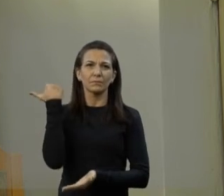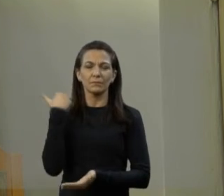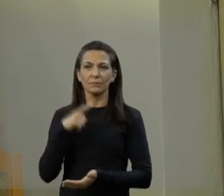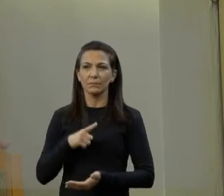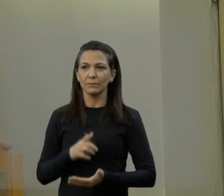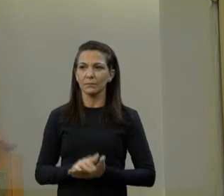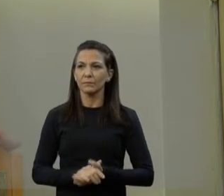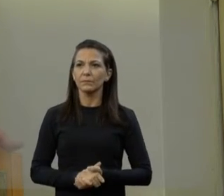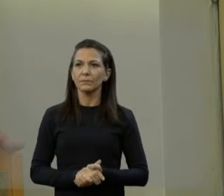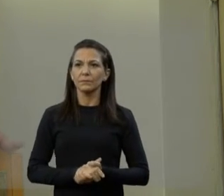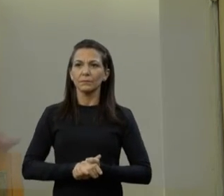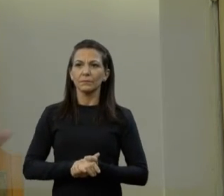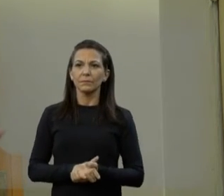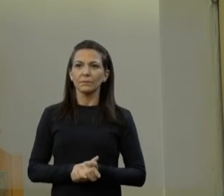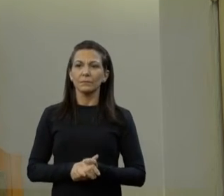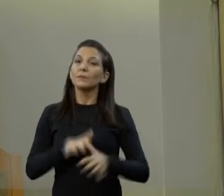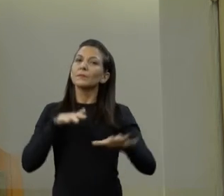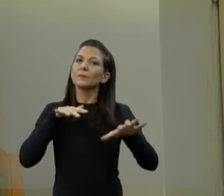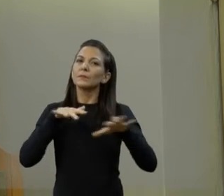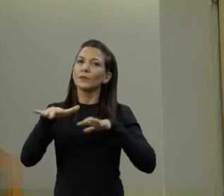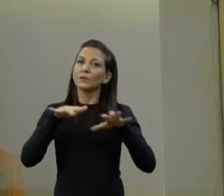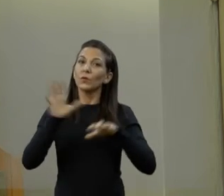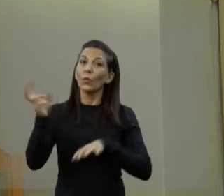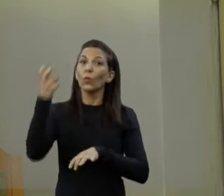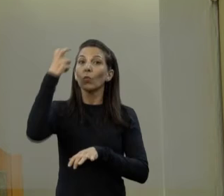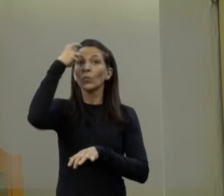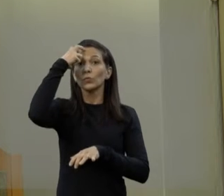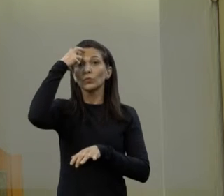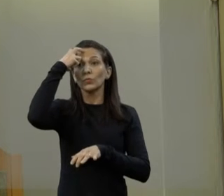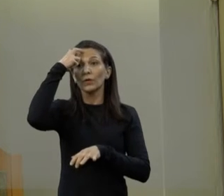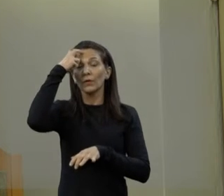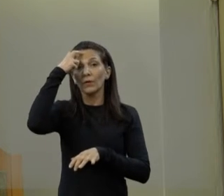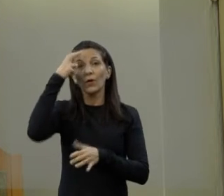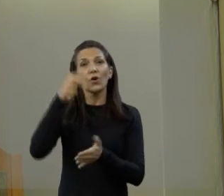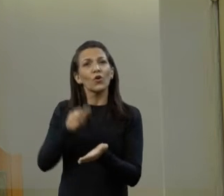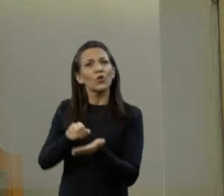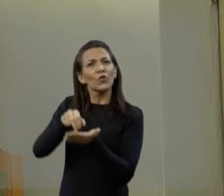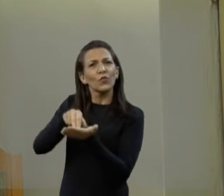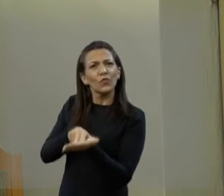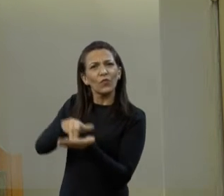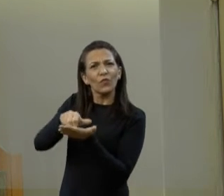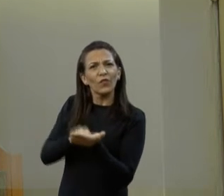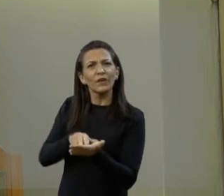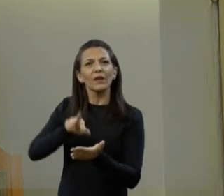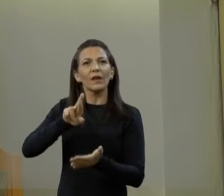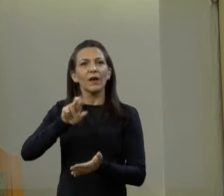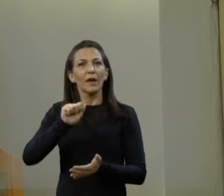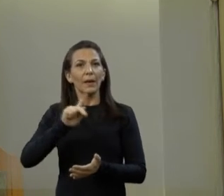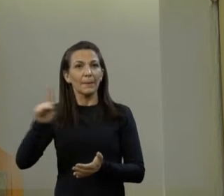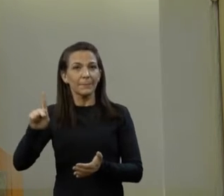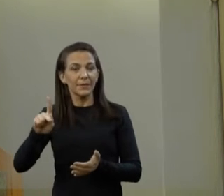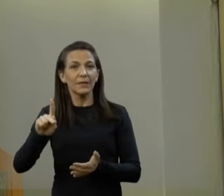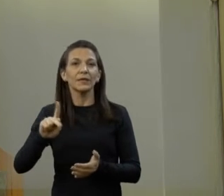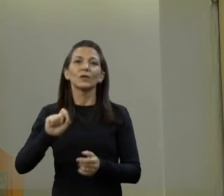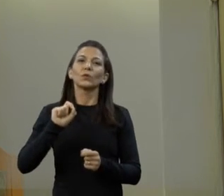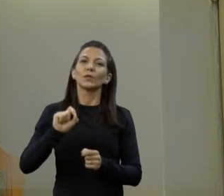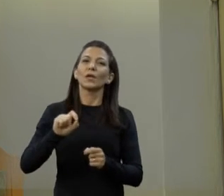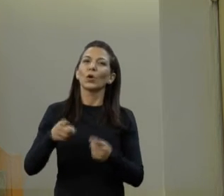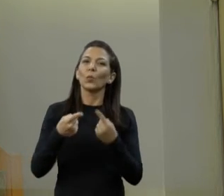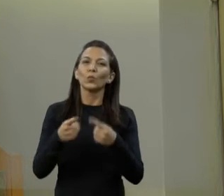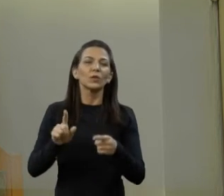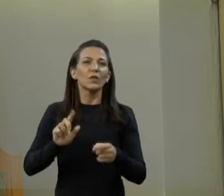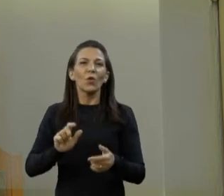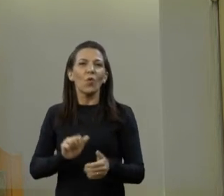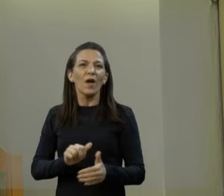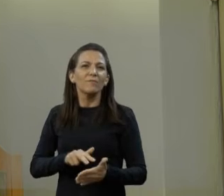e isso é uma manifestação cultural Funk Rap não é somente música Funk Rap